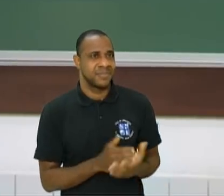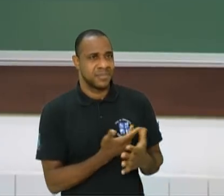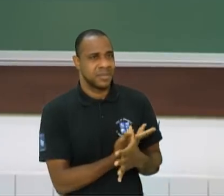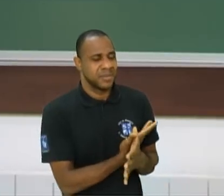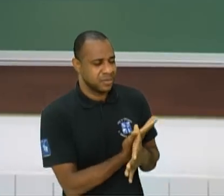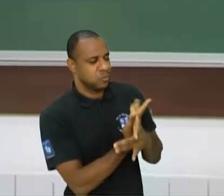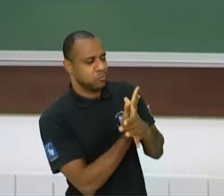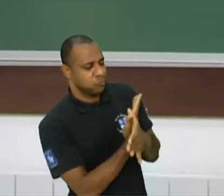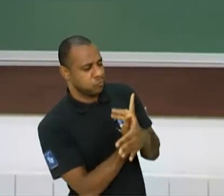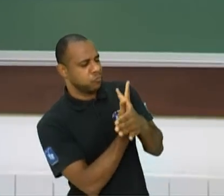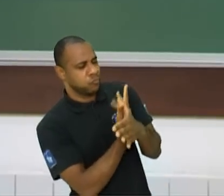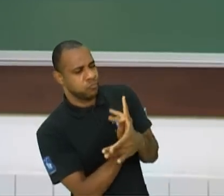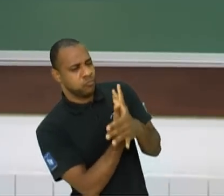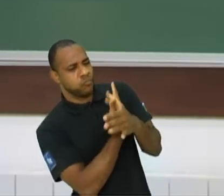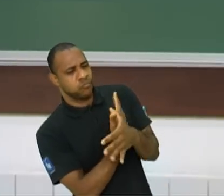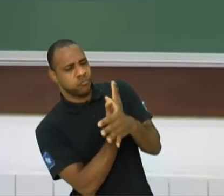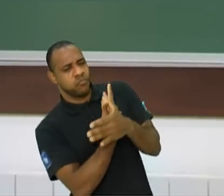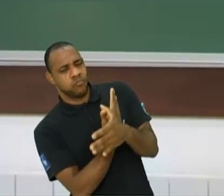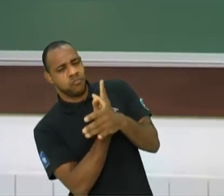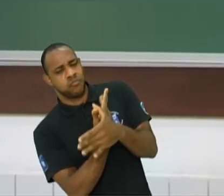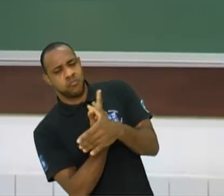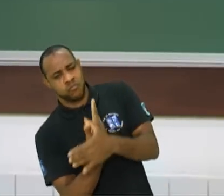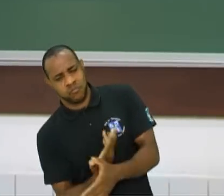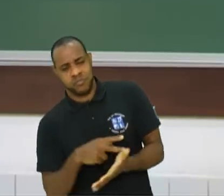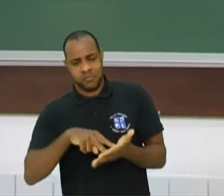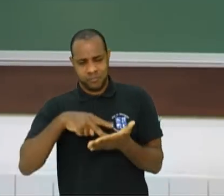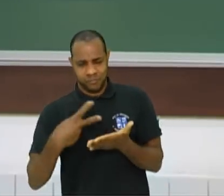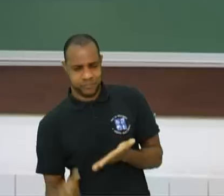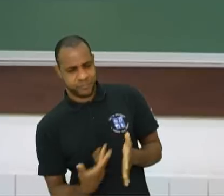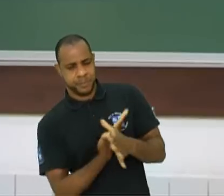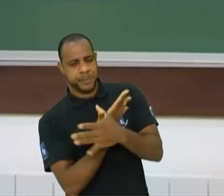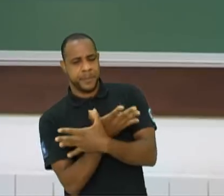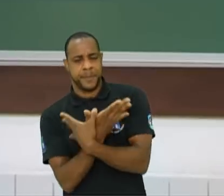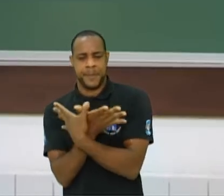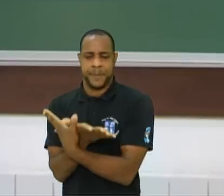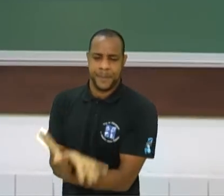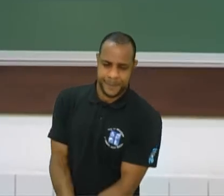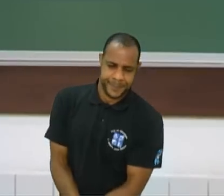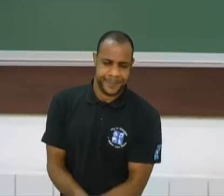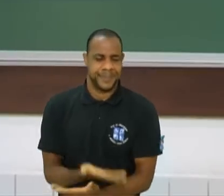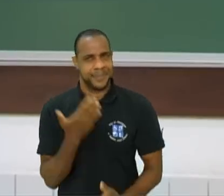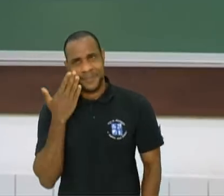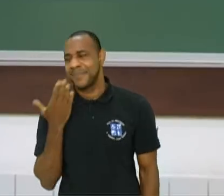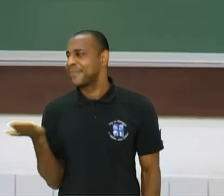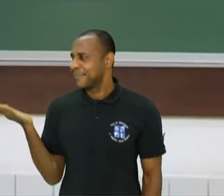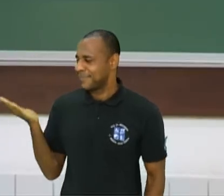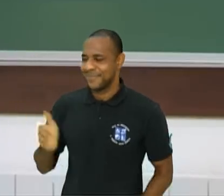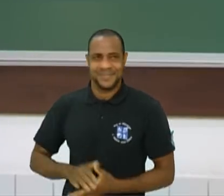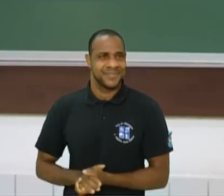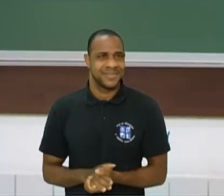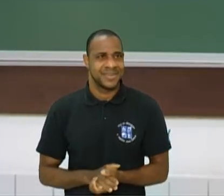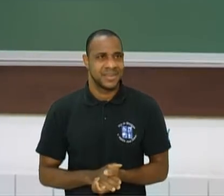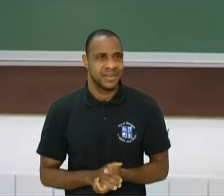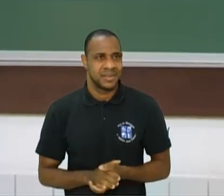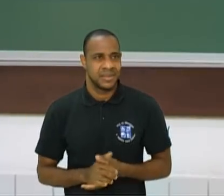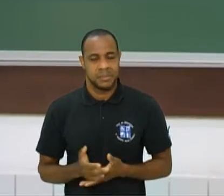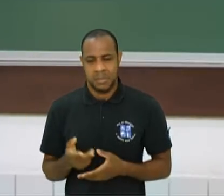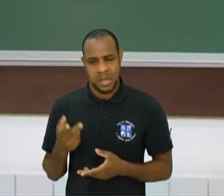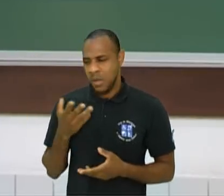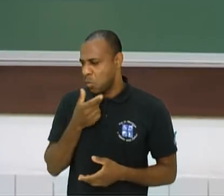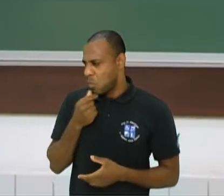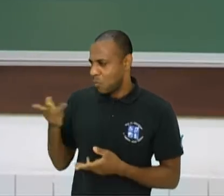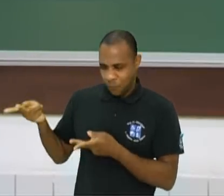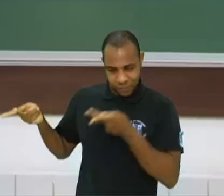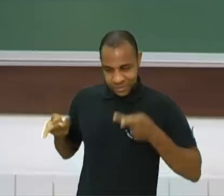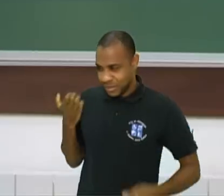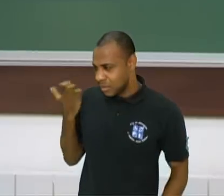voo pequenininho, não foi um voo grandioso de uma águia. Ah, mas o visitante, ele não acreditava